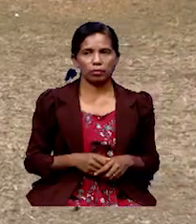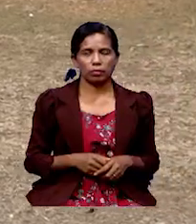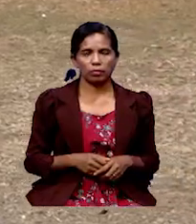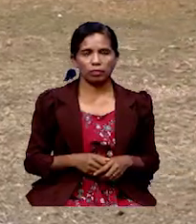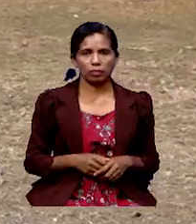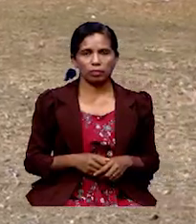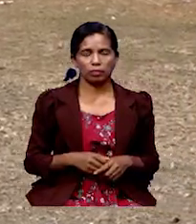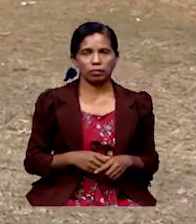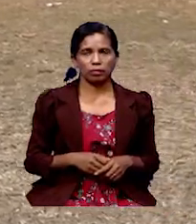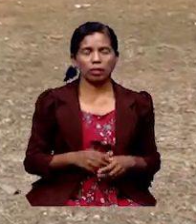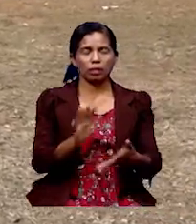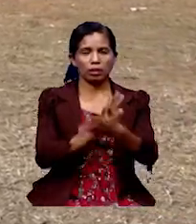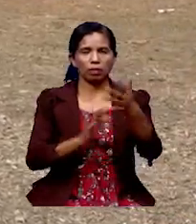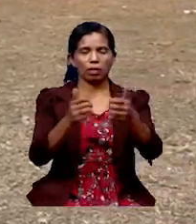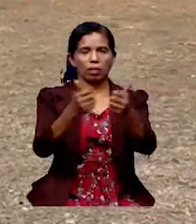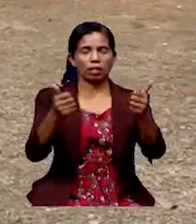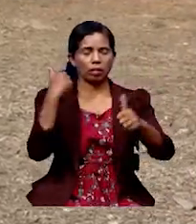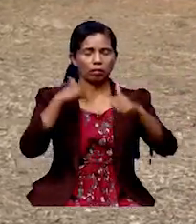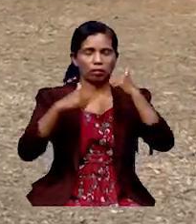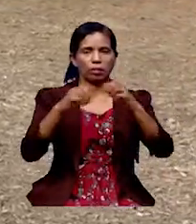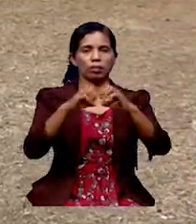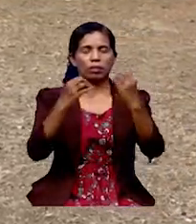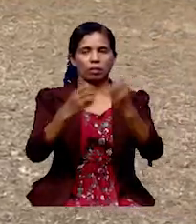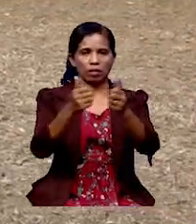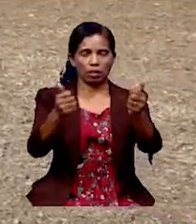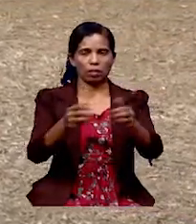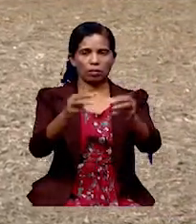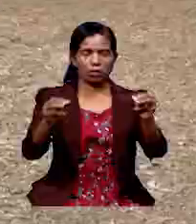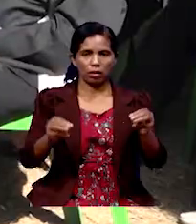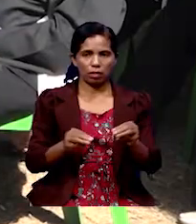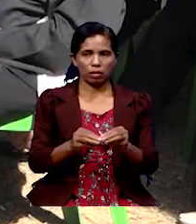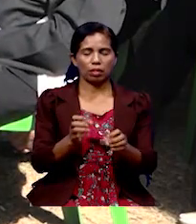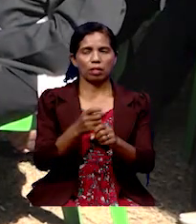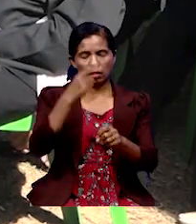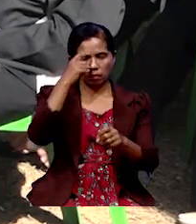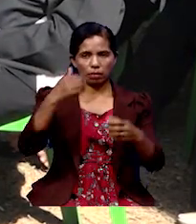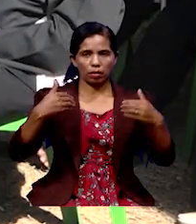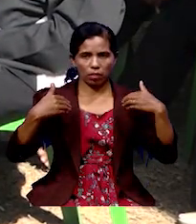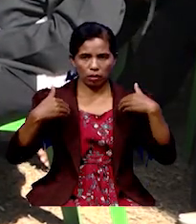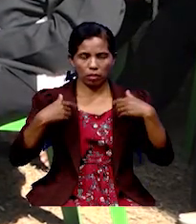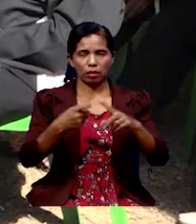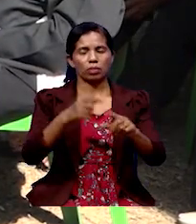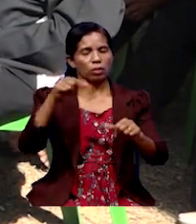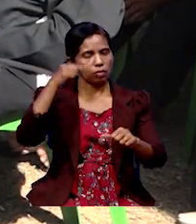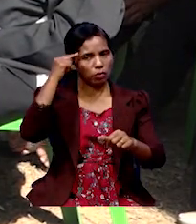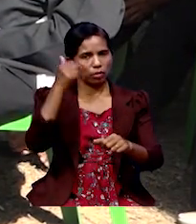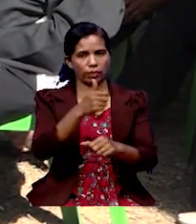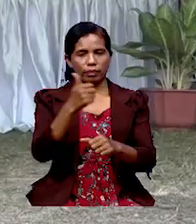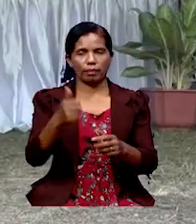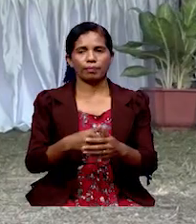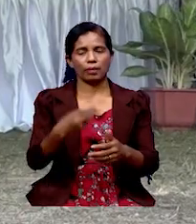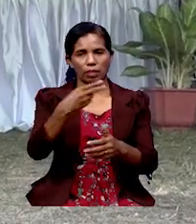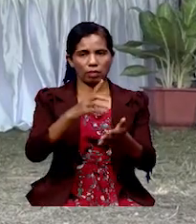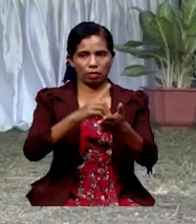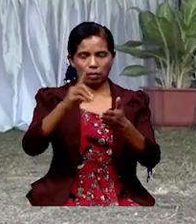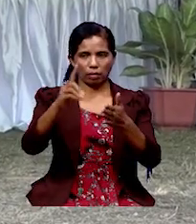Cerimônia de abertura à atividade da Organização Arte Marcial e a nível posto, reativa, também já na Orienta São José, Governo Central. E a quinta semana,